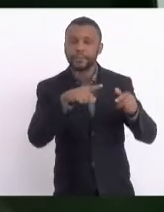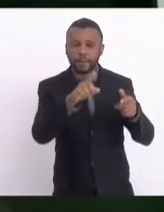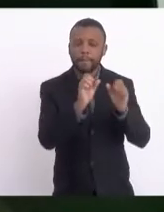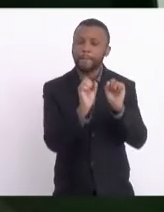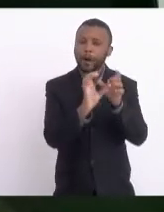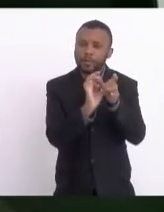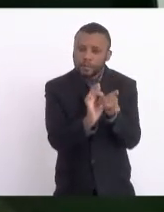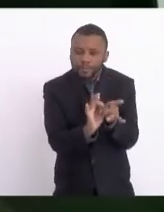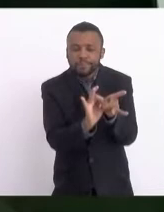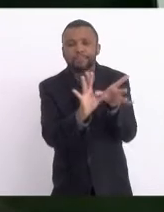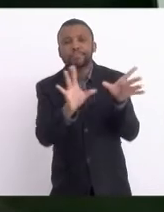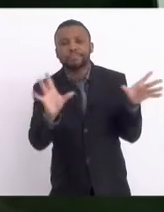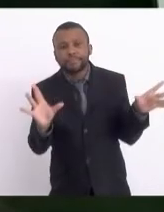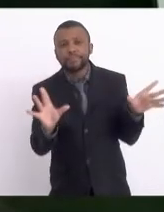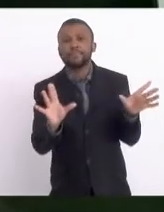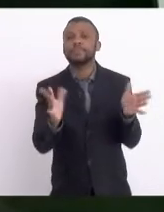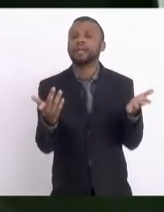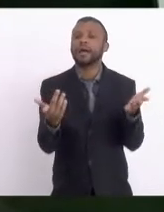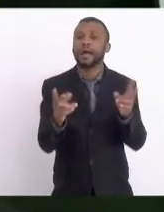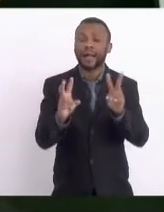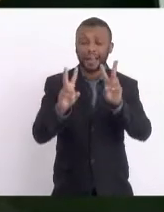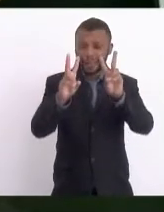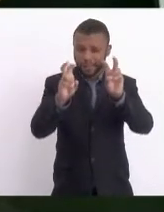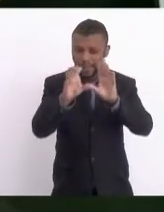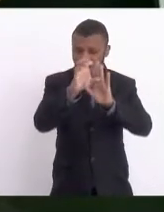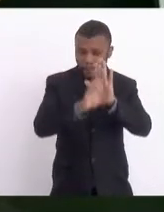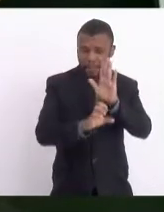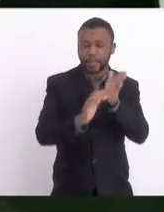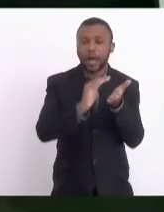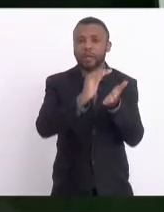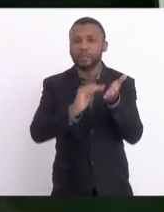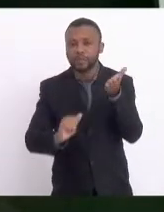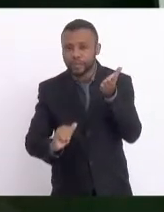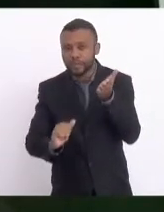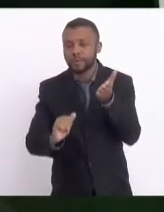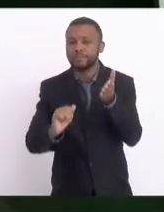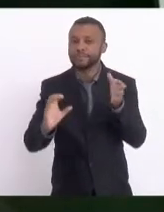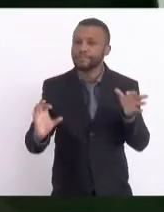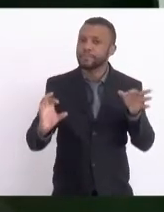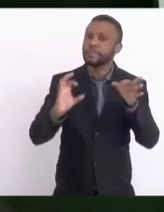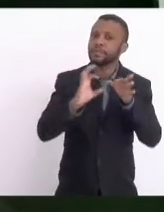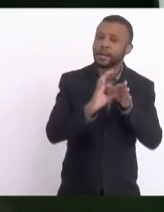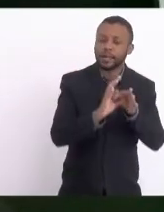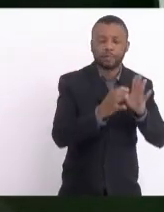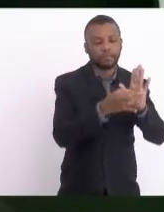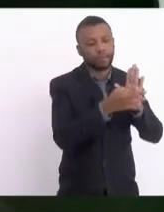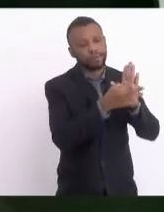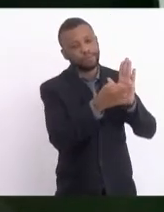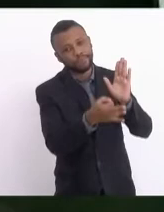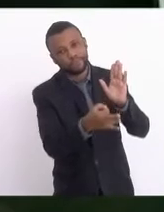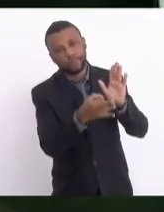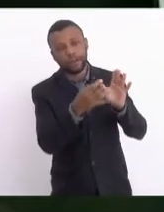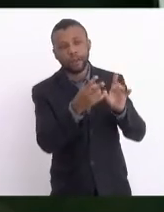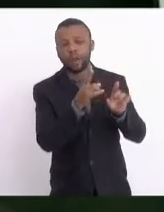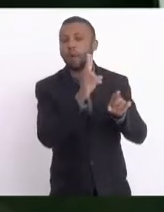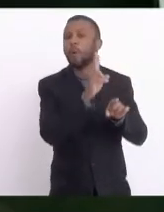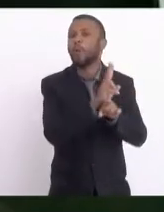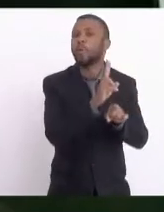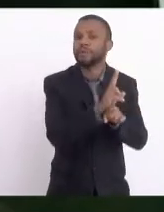autorizada a retirá-la pelo parecer da CCJ e contemplar o espírito da mesma.